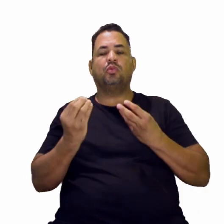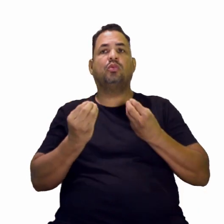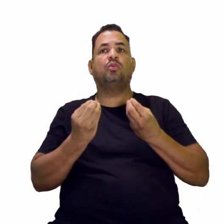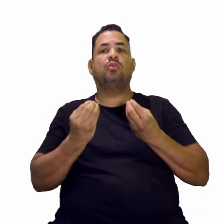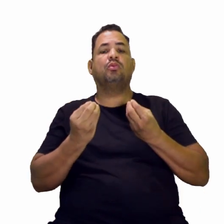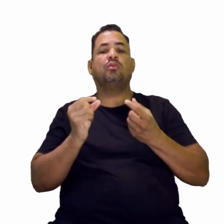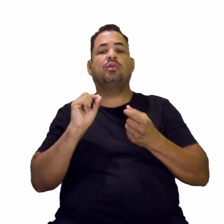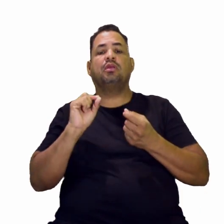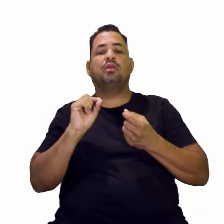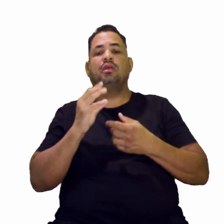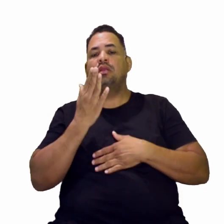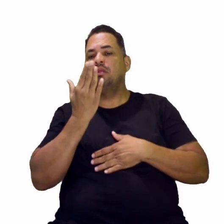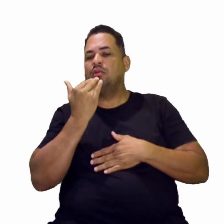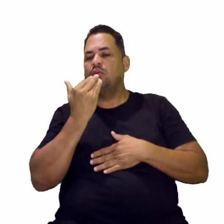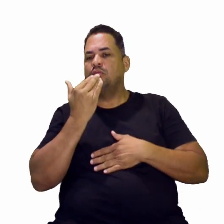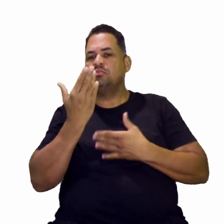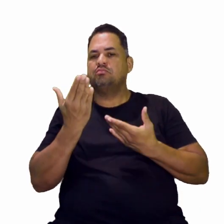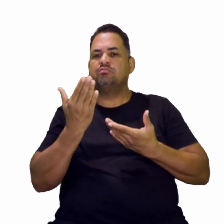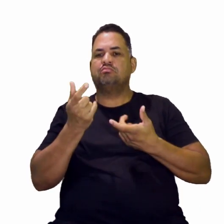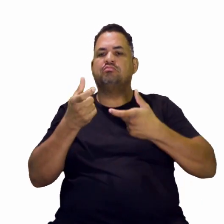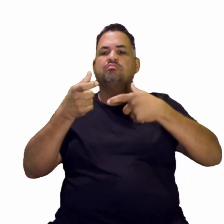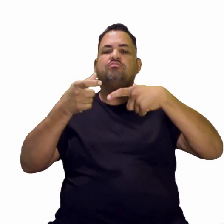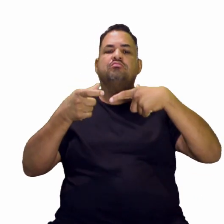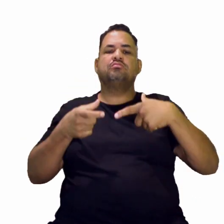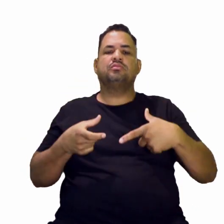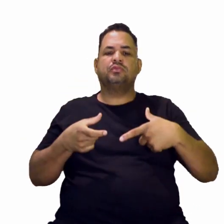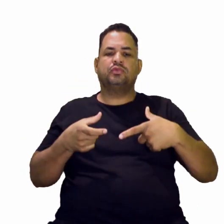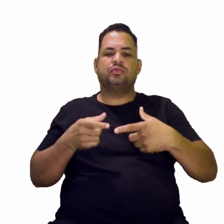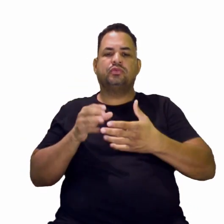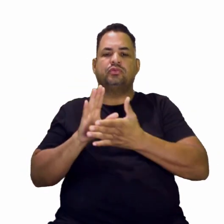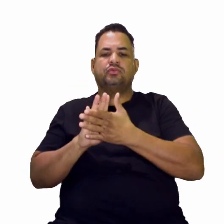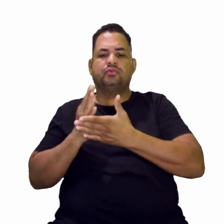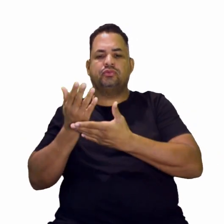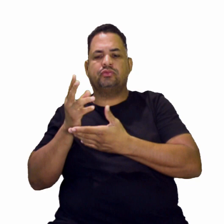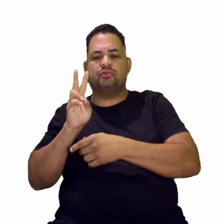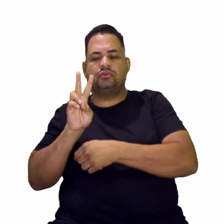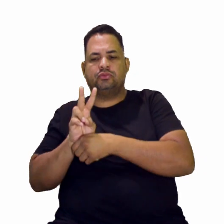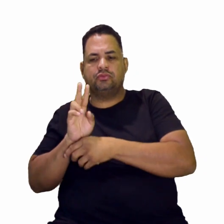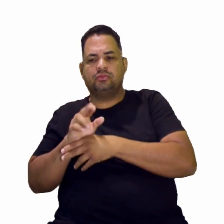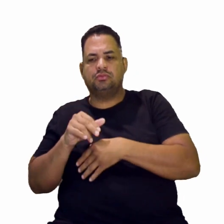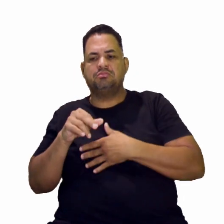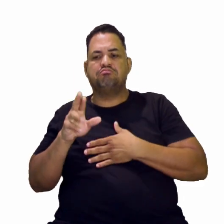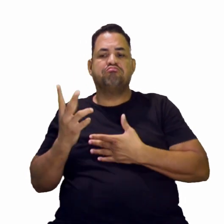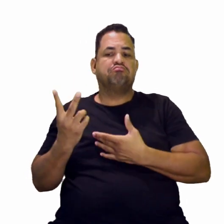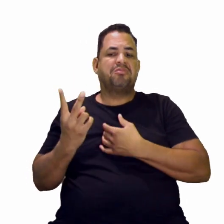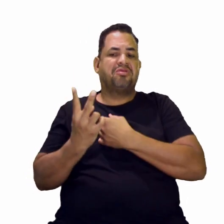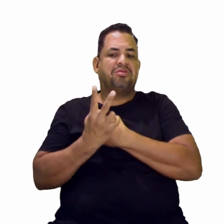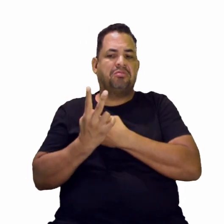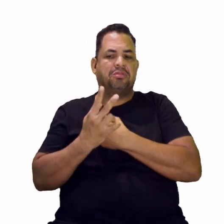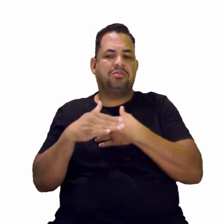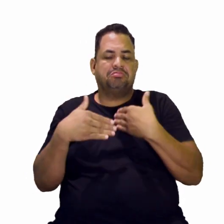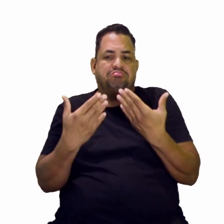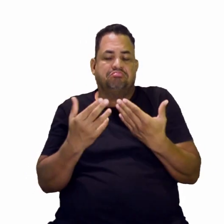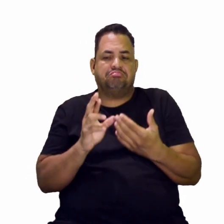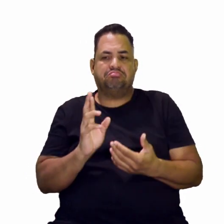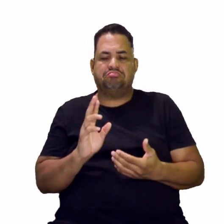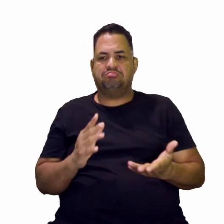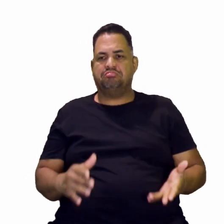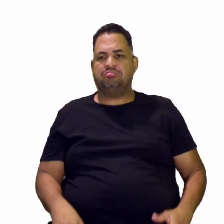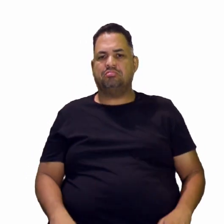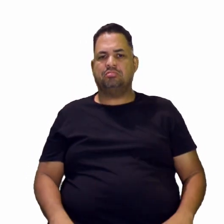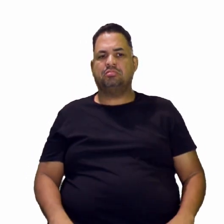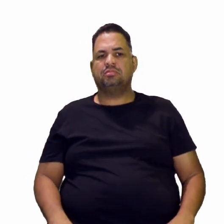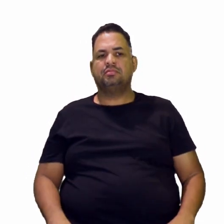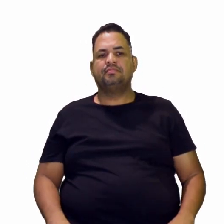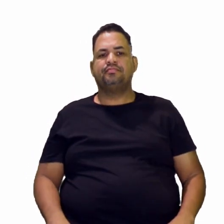se alimenta, né? Aonde ele se abriga, de quem que ele se protege, ok? Aí eu